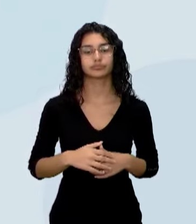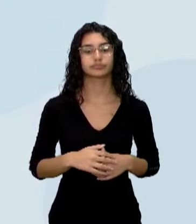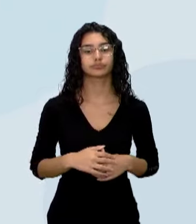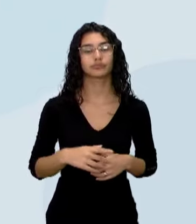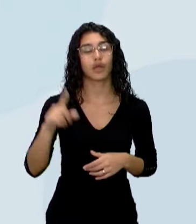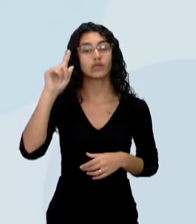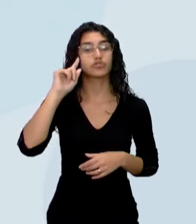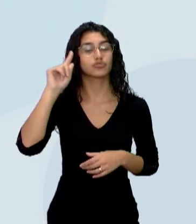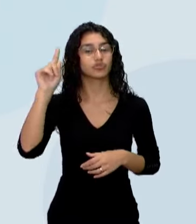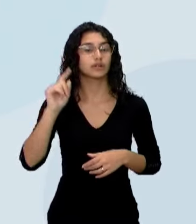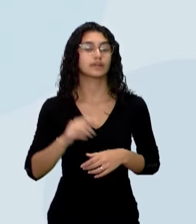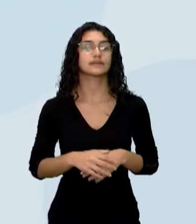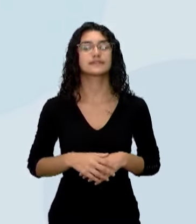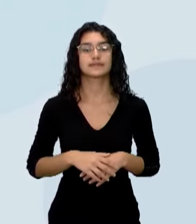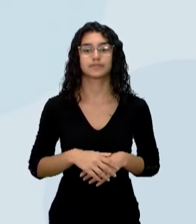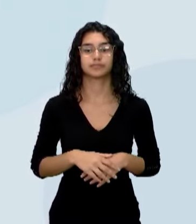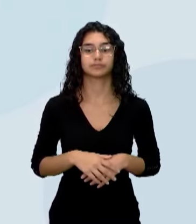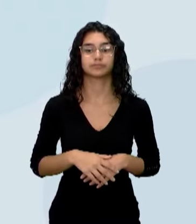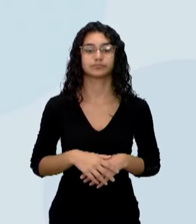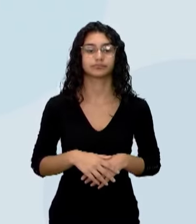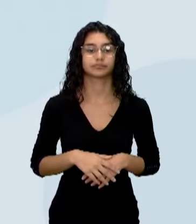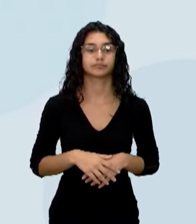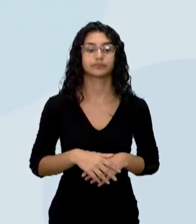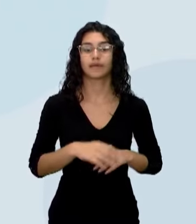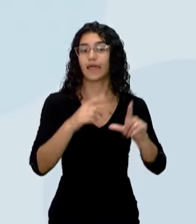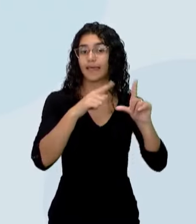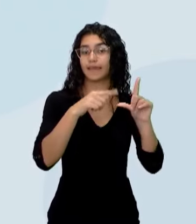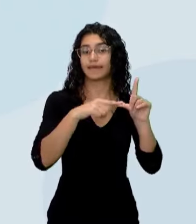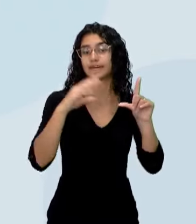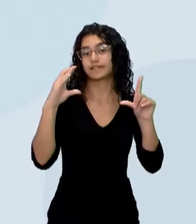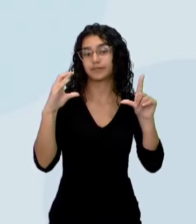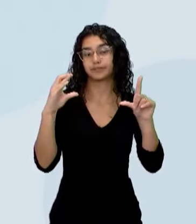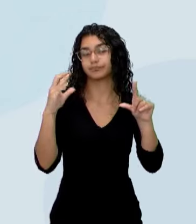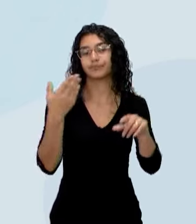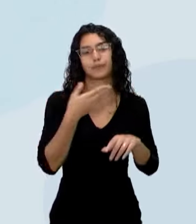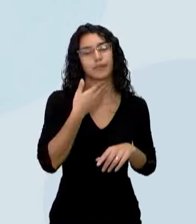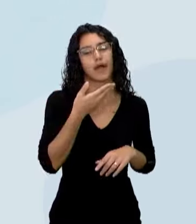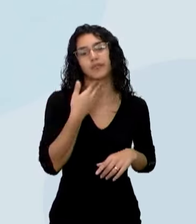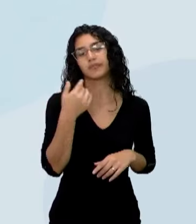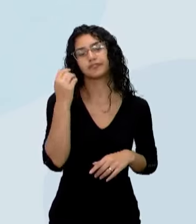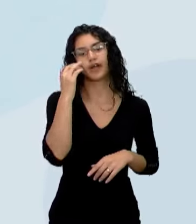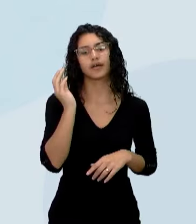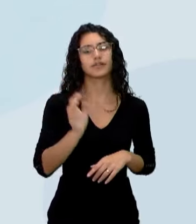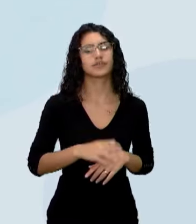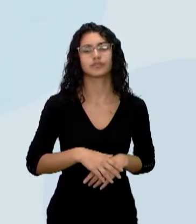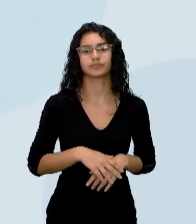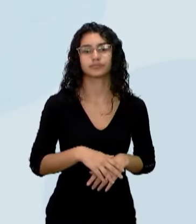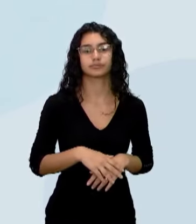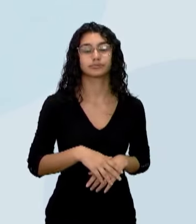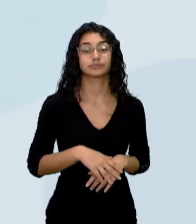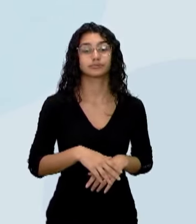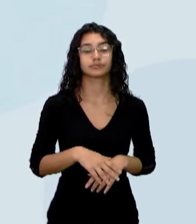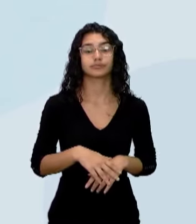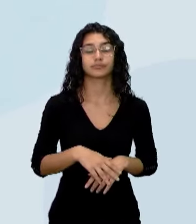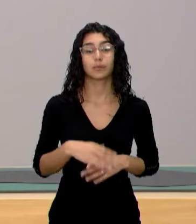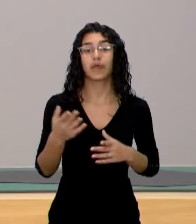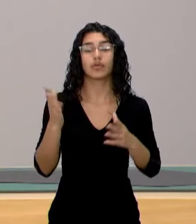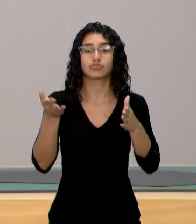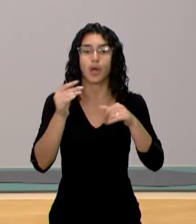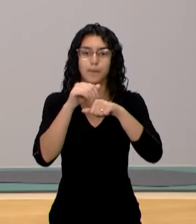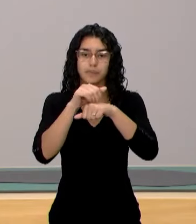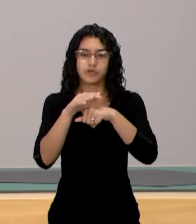144 dias. Alternativa C. Muito fácil, né? Essa é gostosinha de fazer, né? É muito bom legal. Que o distrator aí já deu a ideia